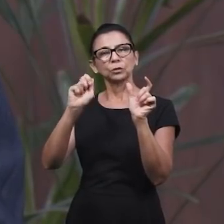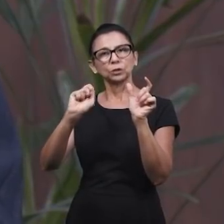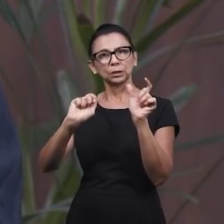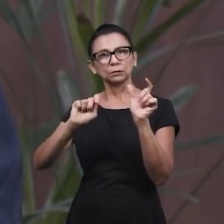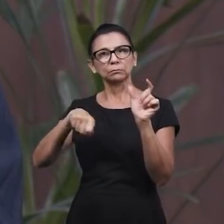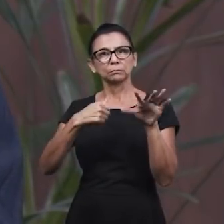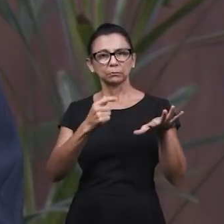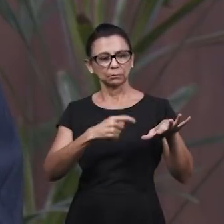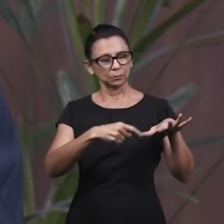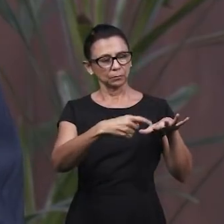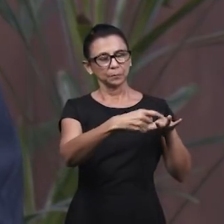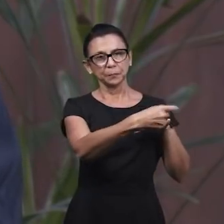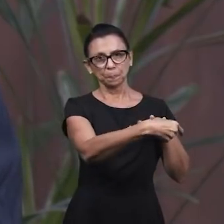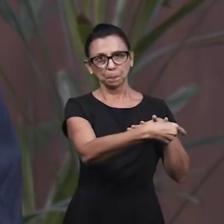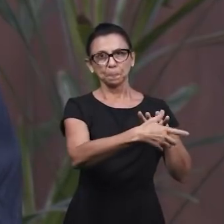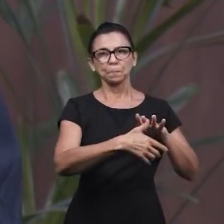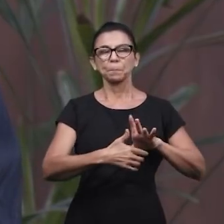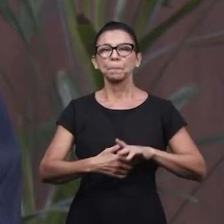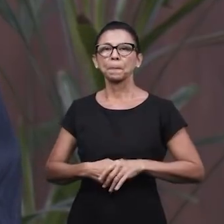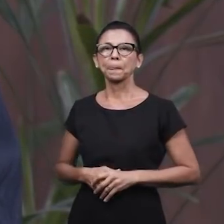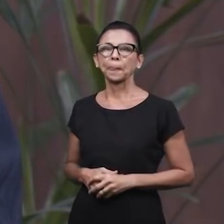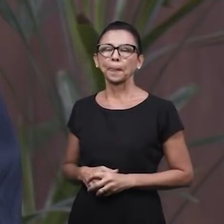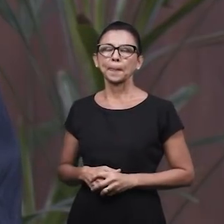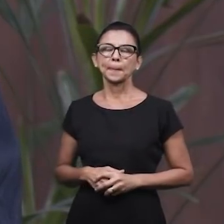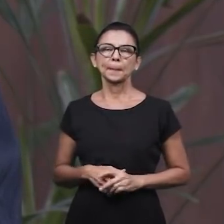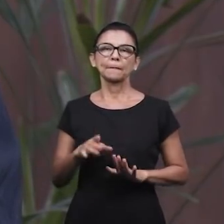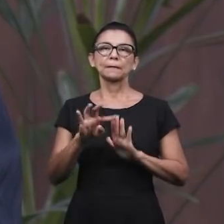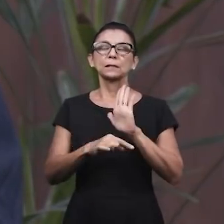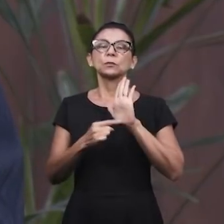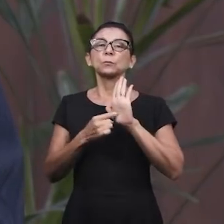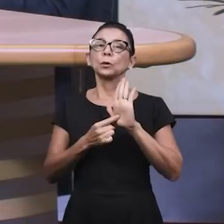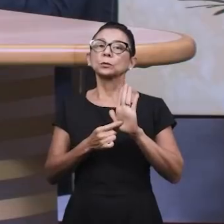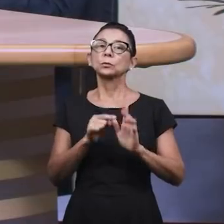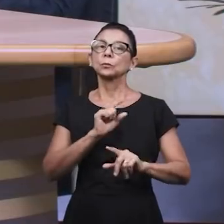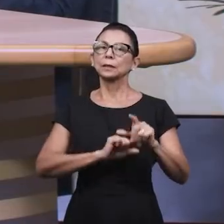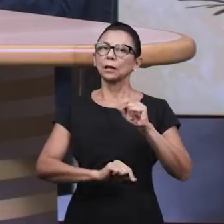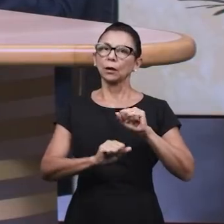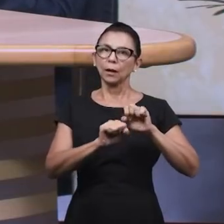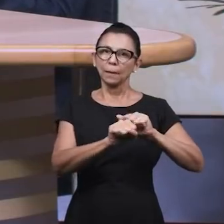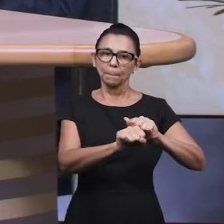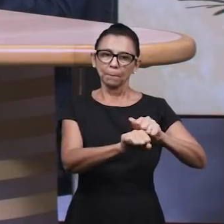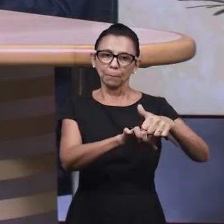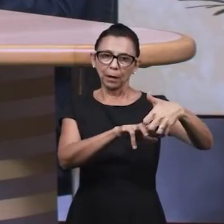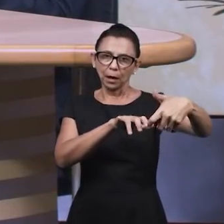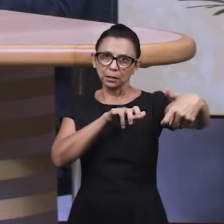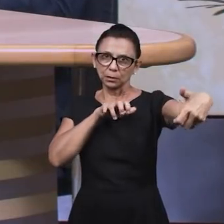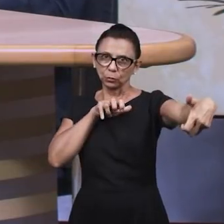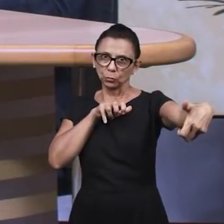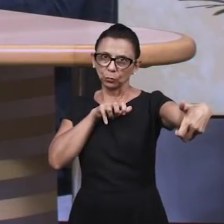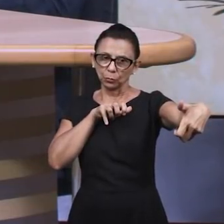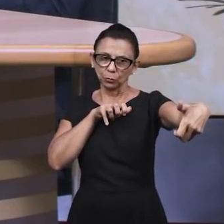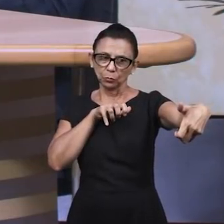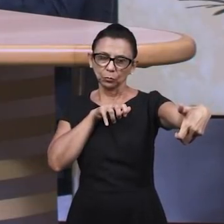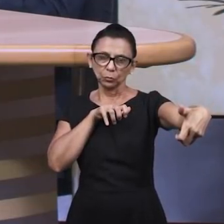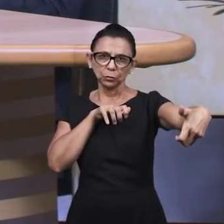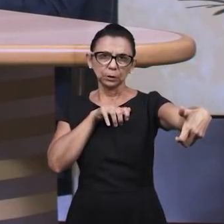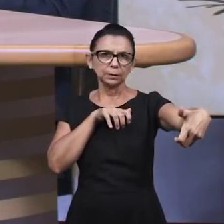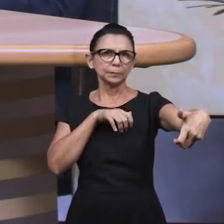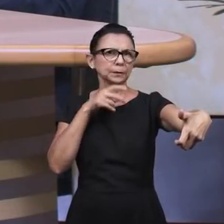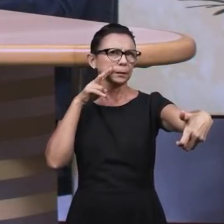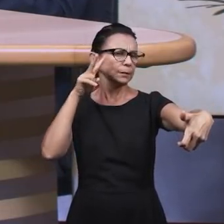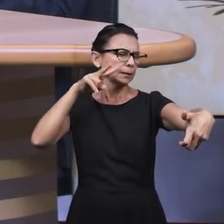Velho Testamento. Nós estamos falando em Velho Testamento porque o texto fala, examinais as Escrituras. Jesus estava se dirigindo